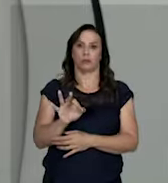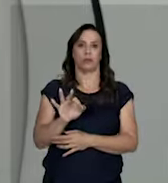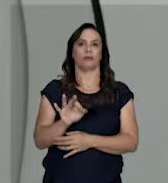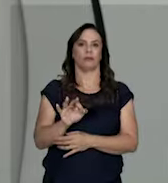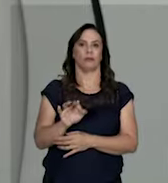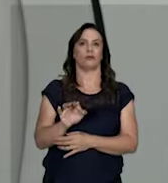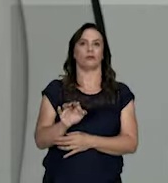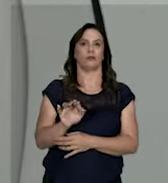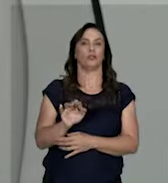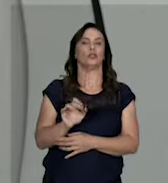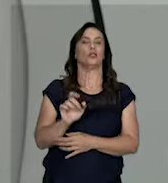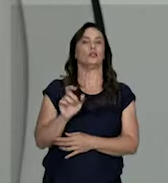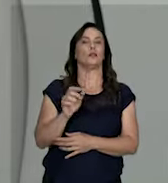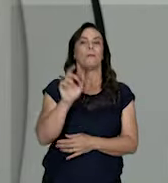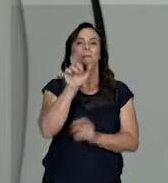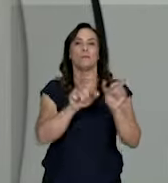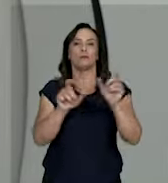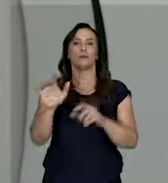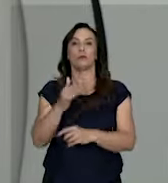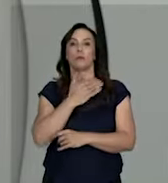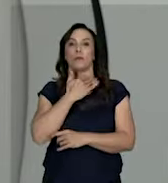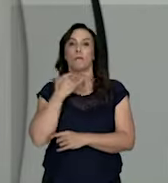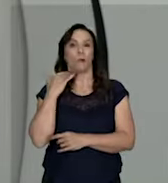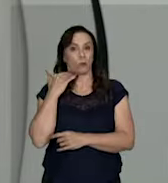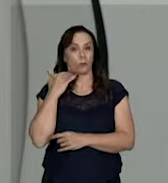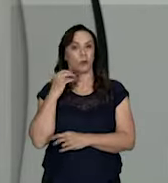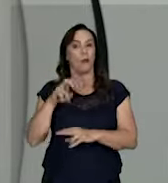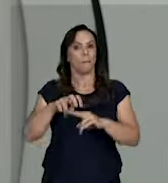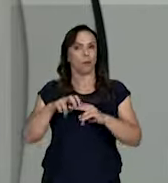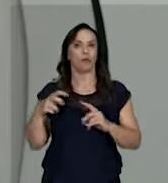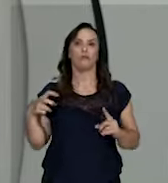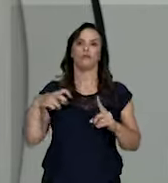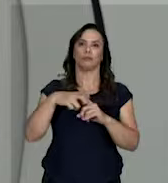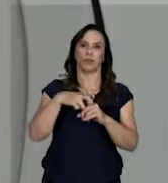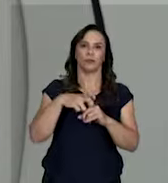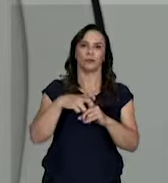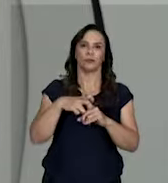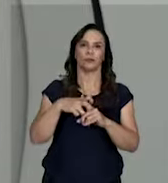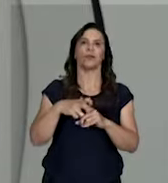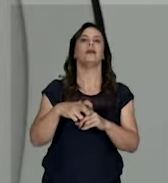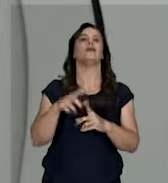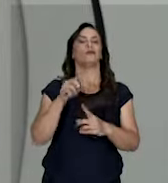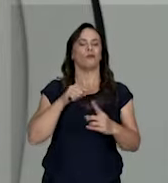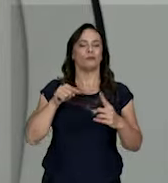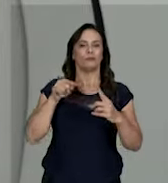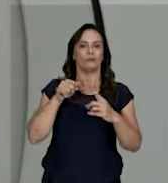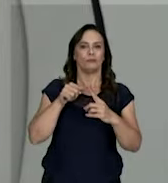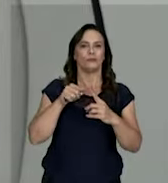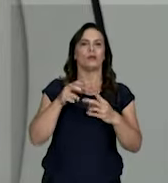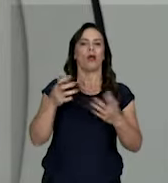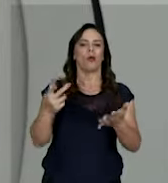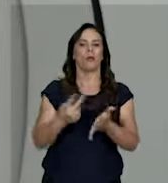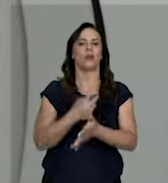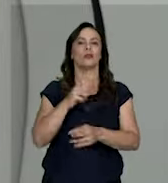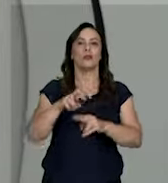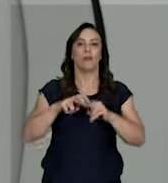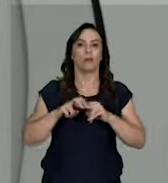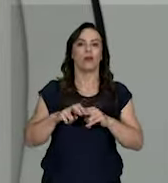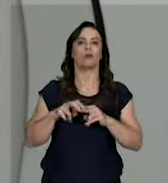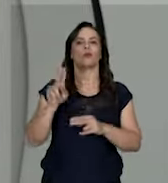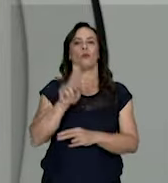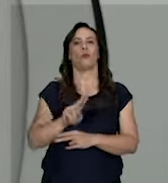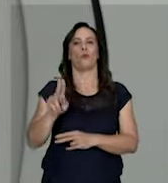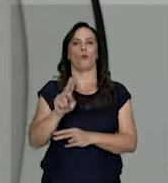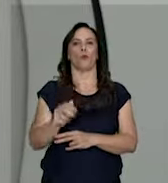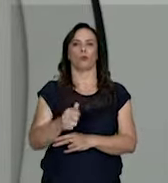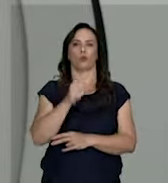de mortes por acidente nessas vias, tem uma associação com o uso de álcool. E outro dado, né, mais alarmante é a questão